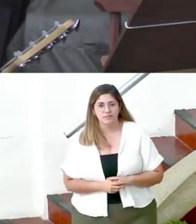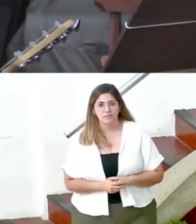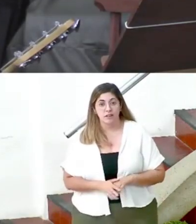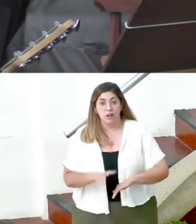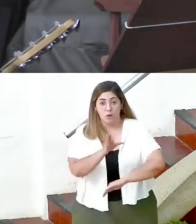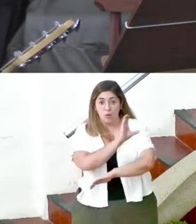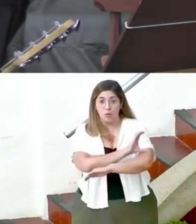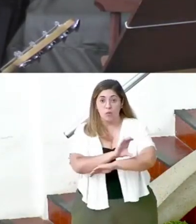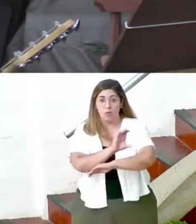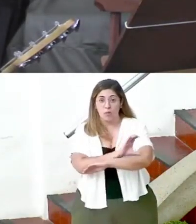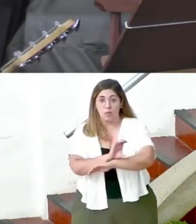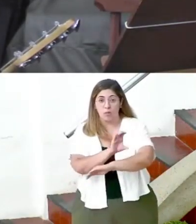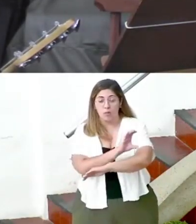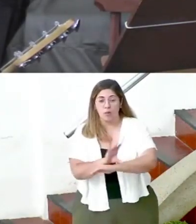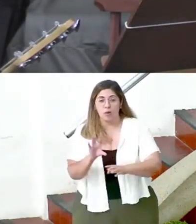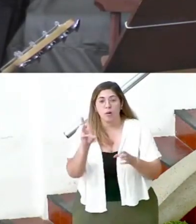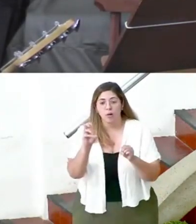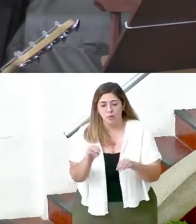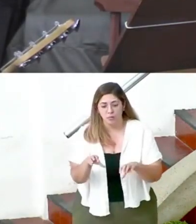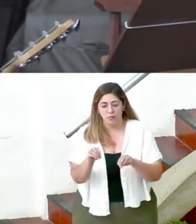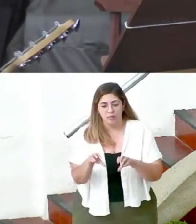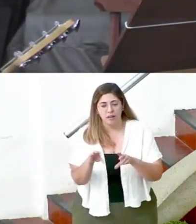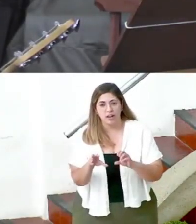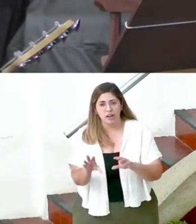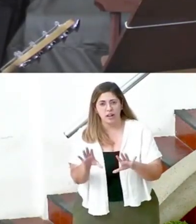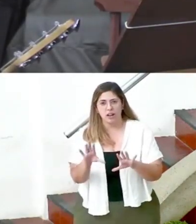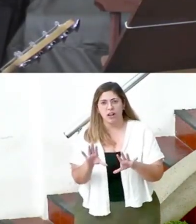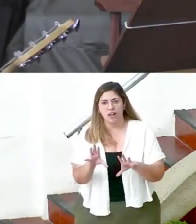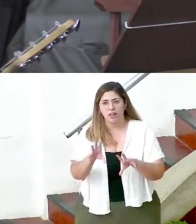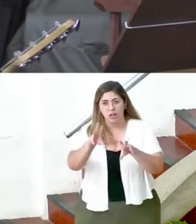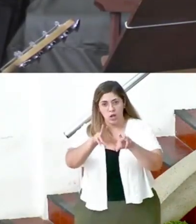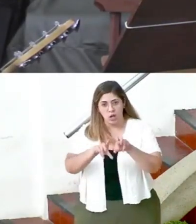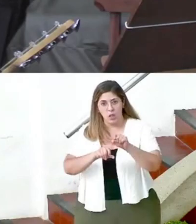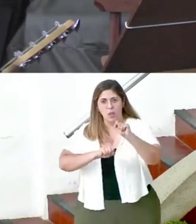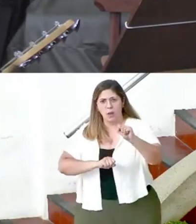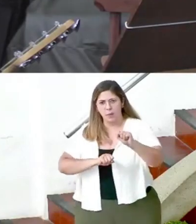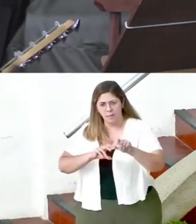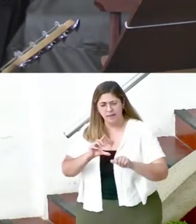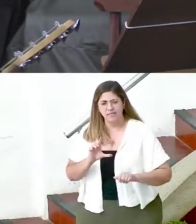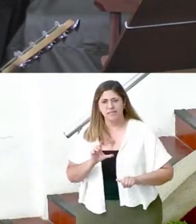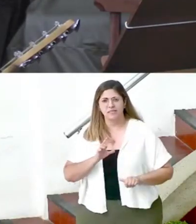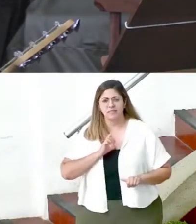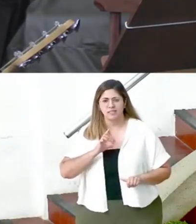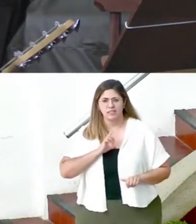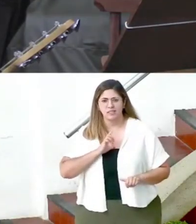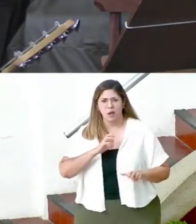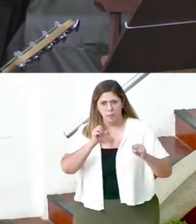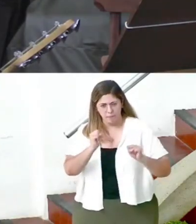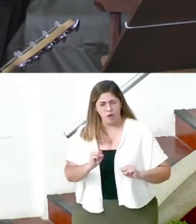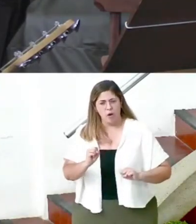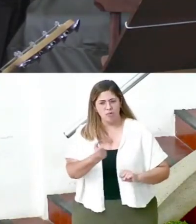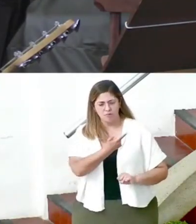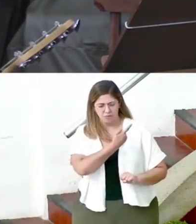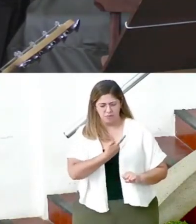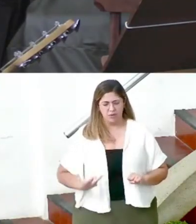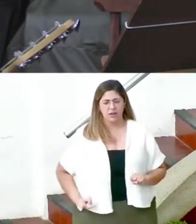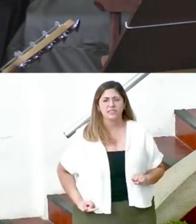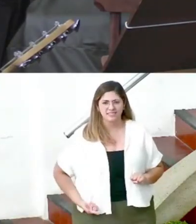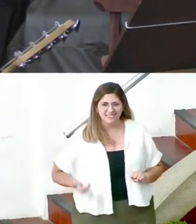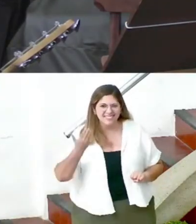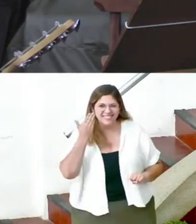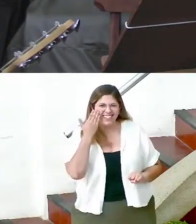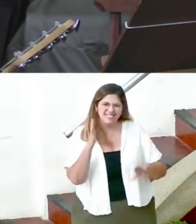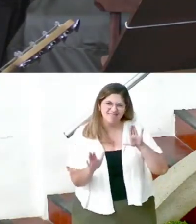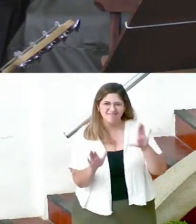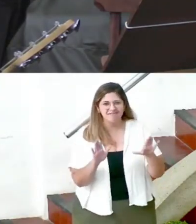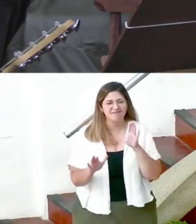embaixador, fazer cursos de diplomacias, e então em determinado momento você está apto a ser um cônsul de algum lugar, né? Mais ou menos